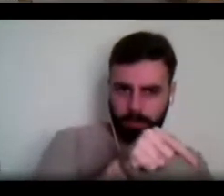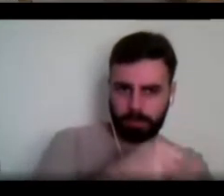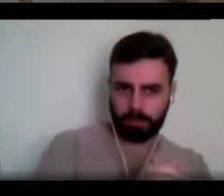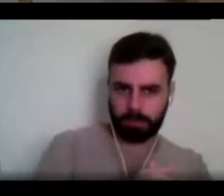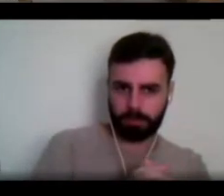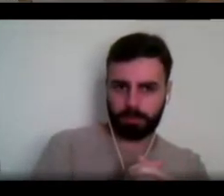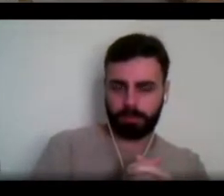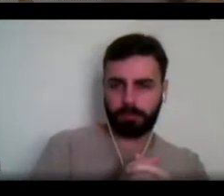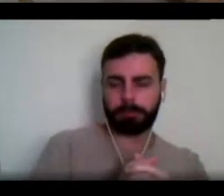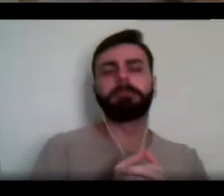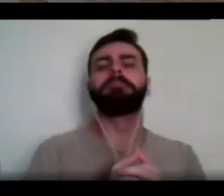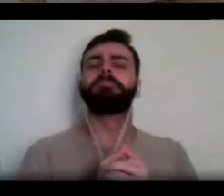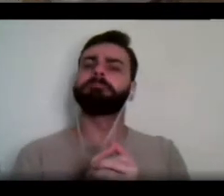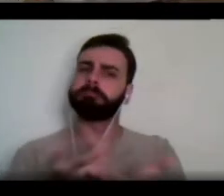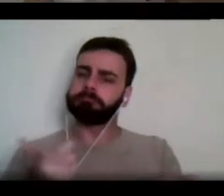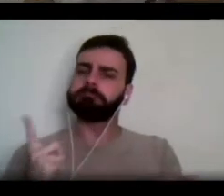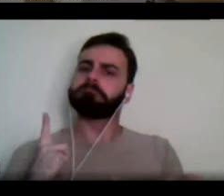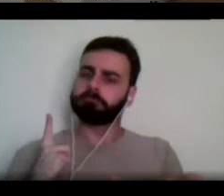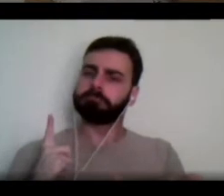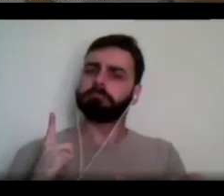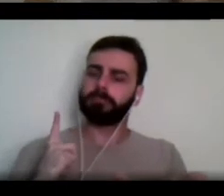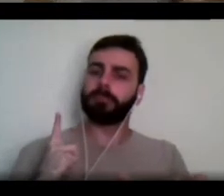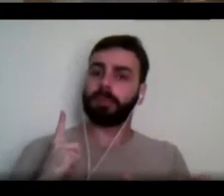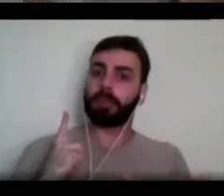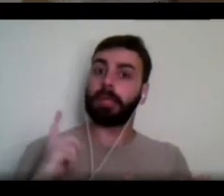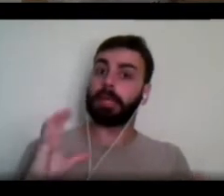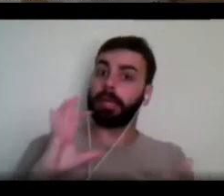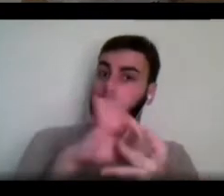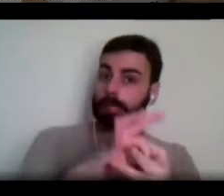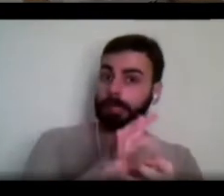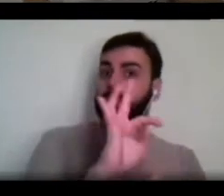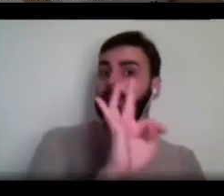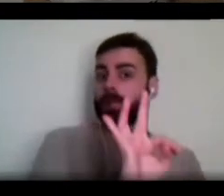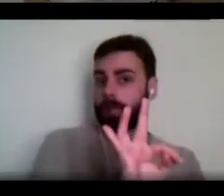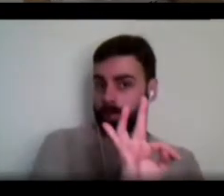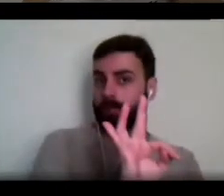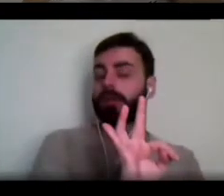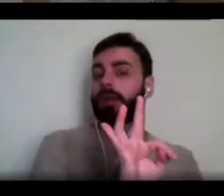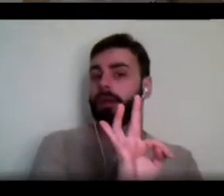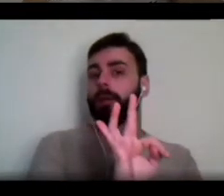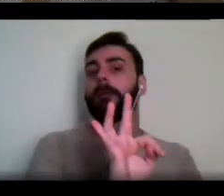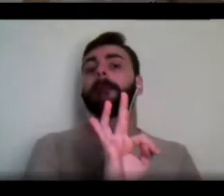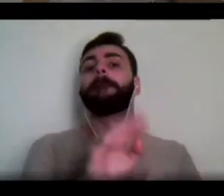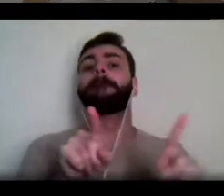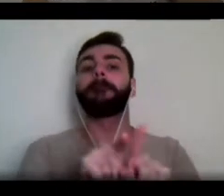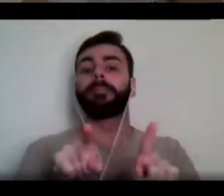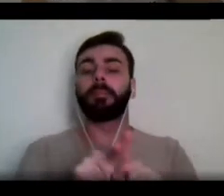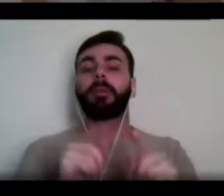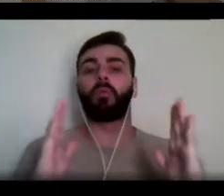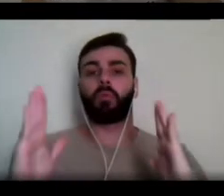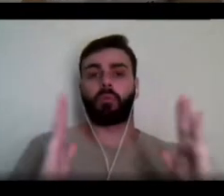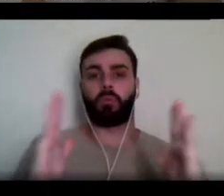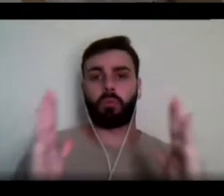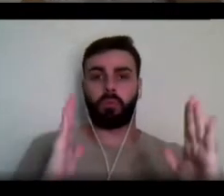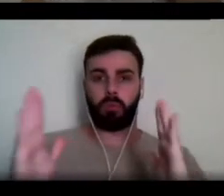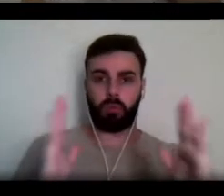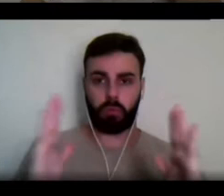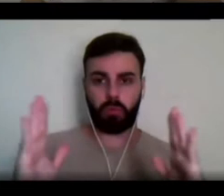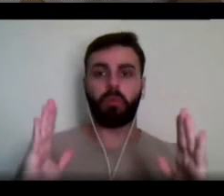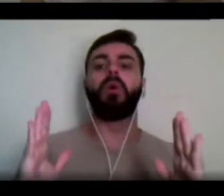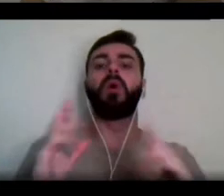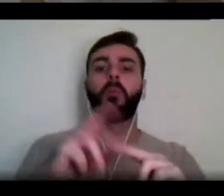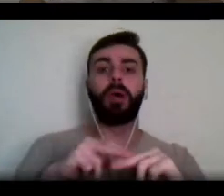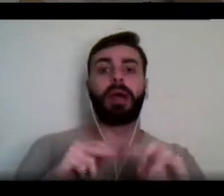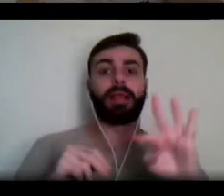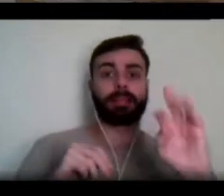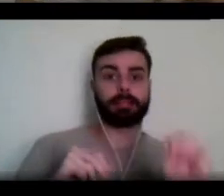Tudo ficou em função do tempo T, da diferença entre os lançamentos T0